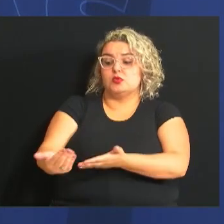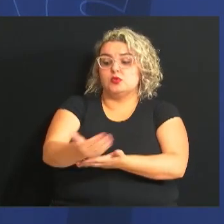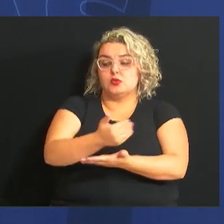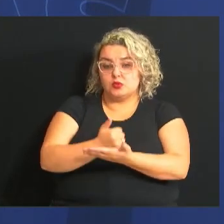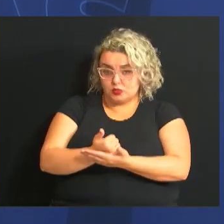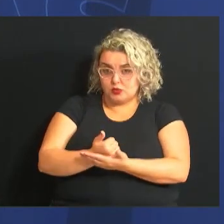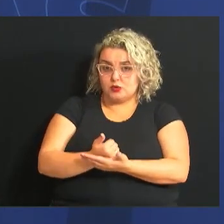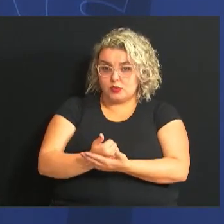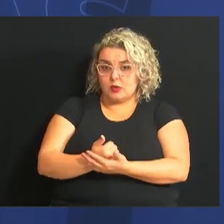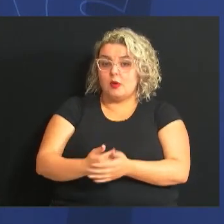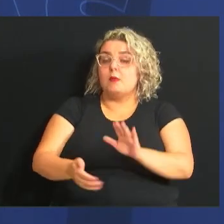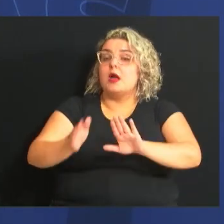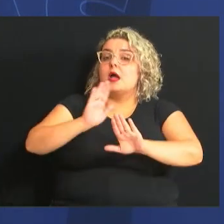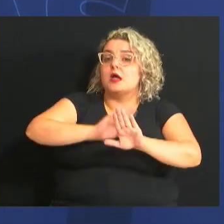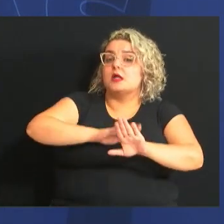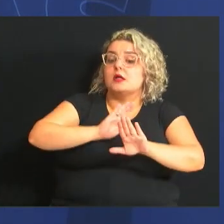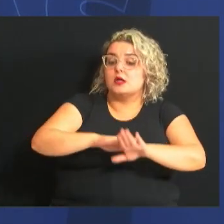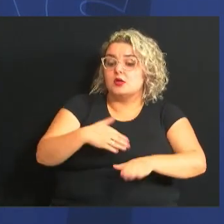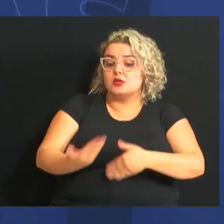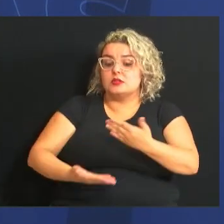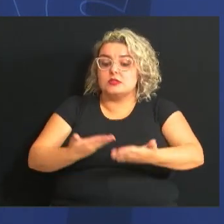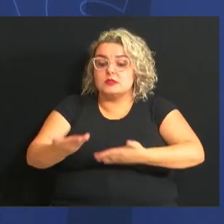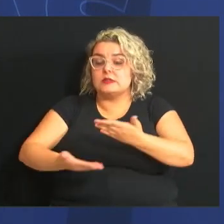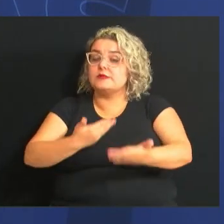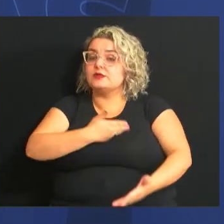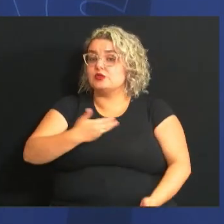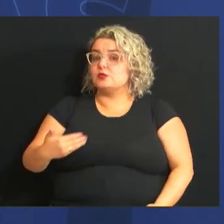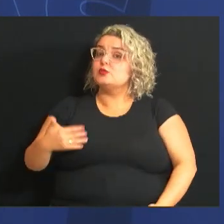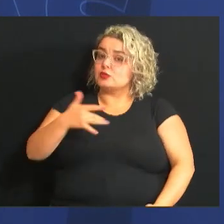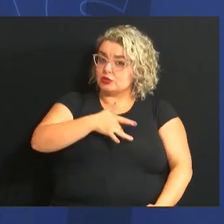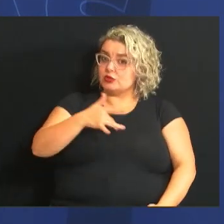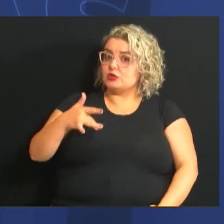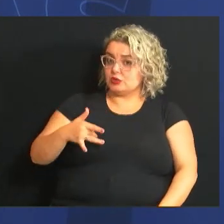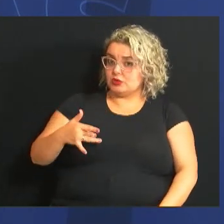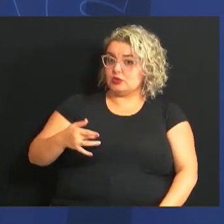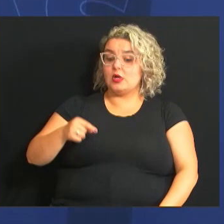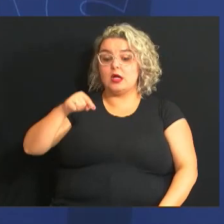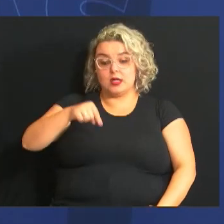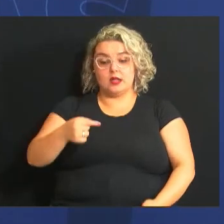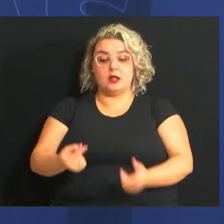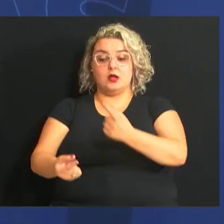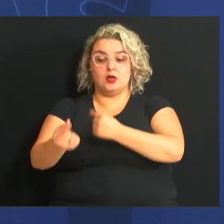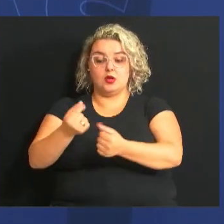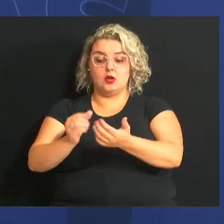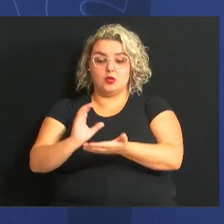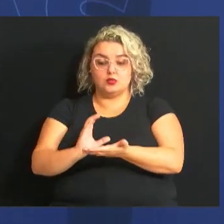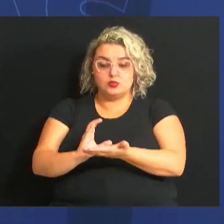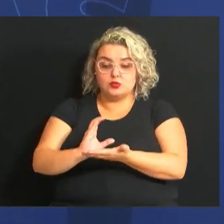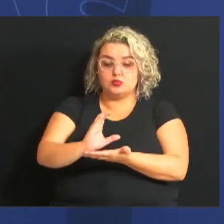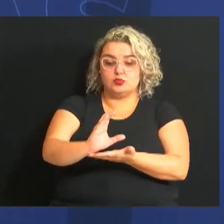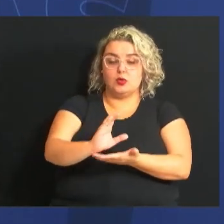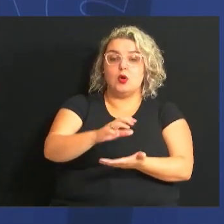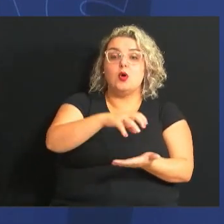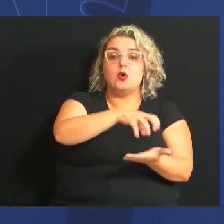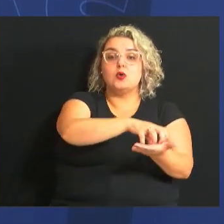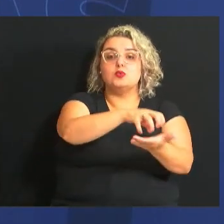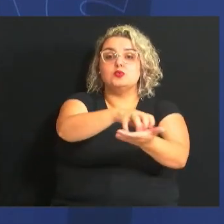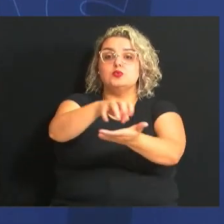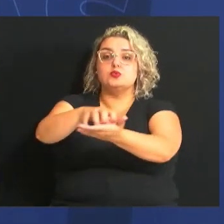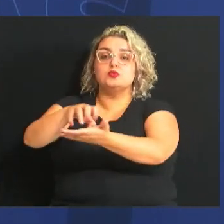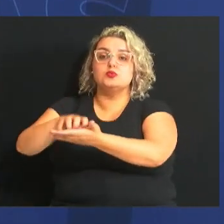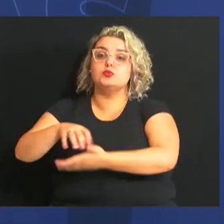e serviços públicos de saúde. E nesta destinação, os centros de saúde foram os